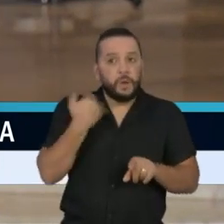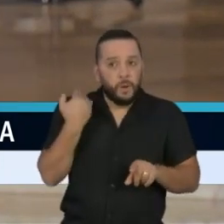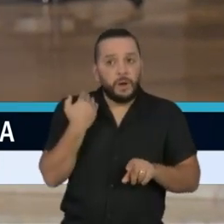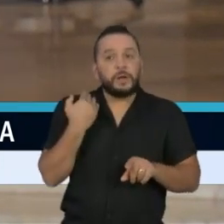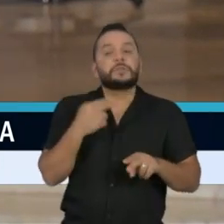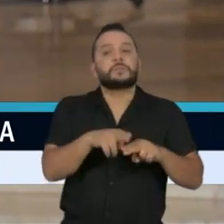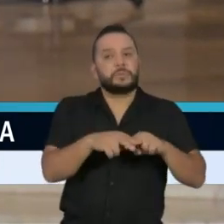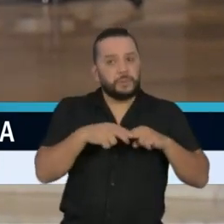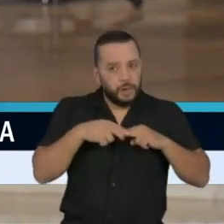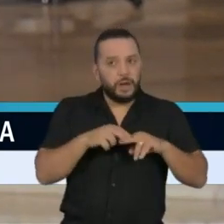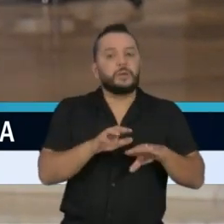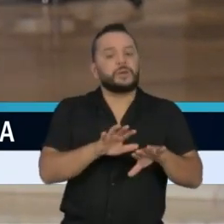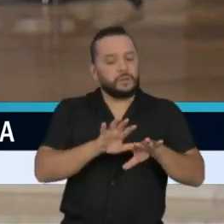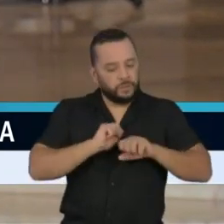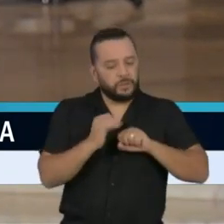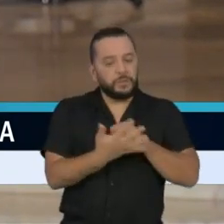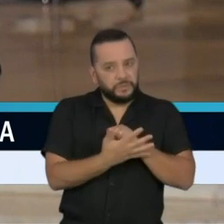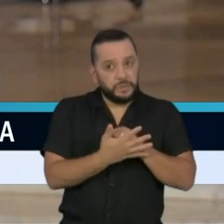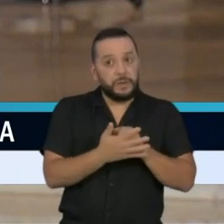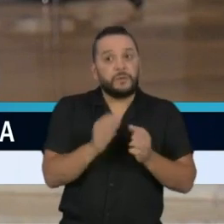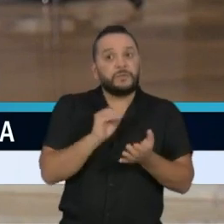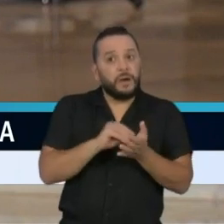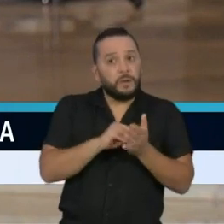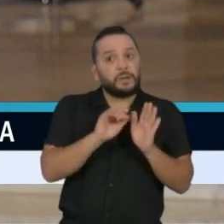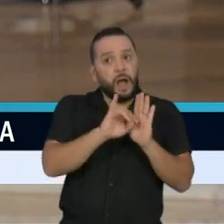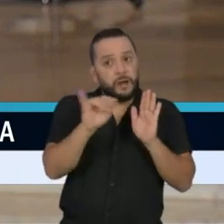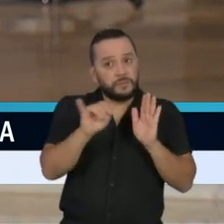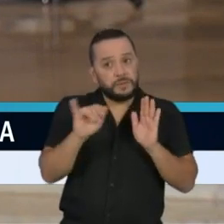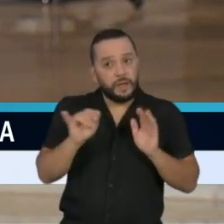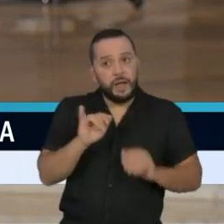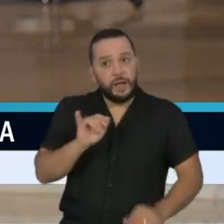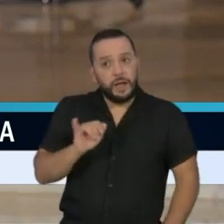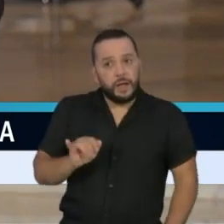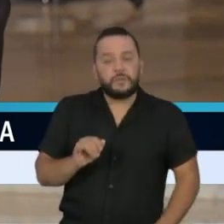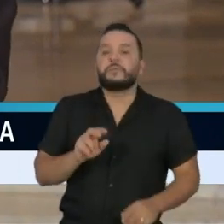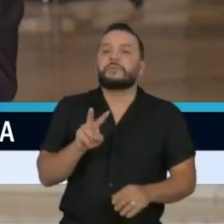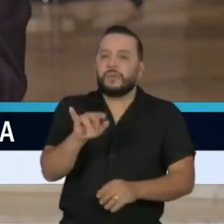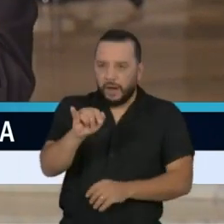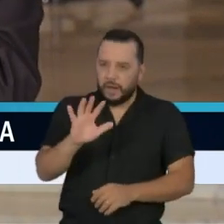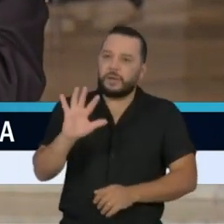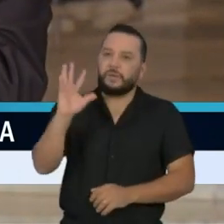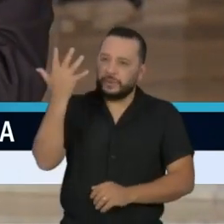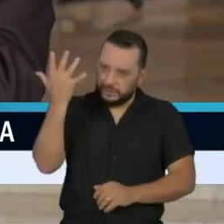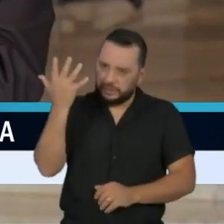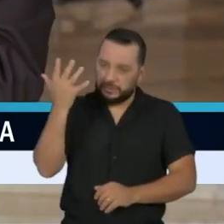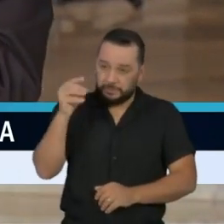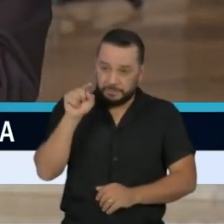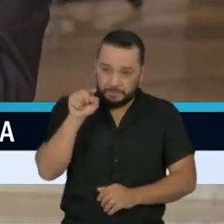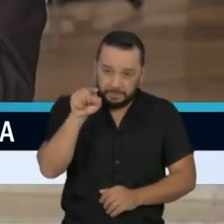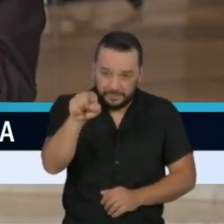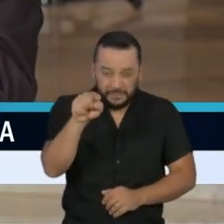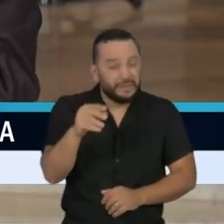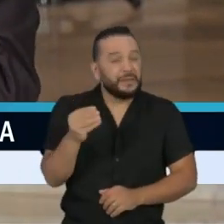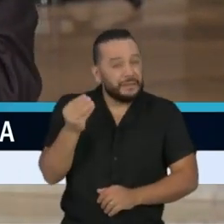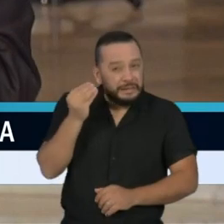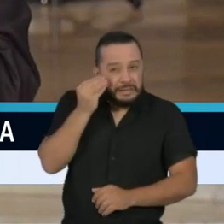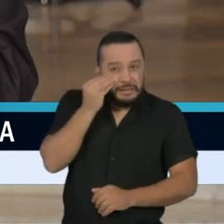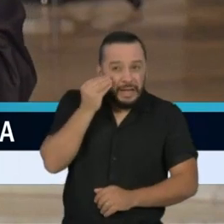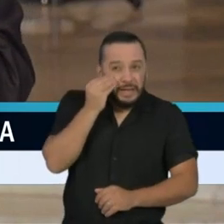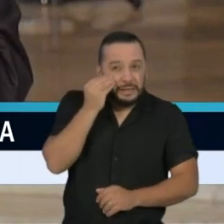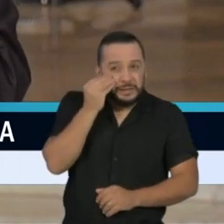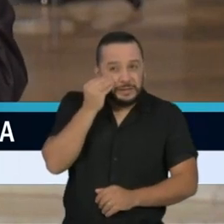uma visão o mais próximo da realidade. Mas também considerando que teste, você está olhando no